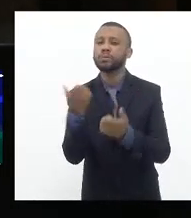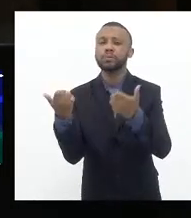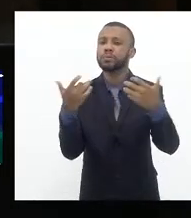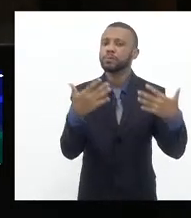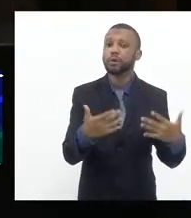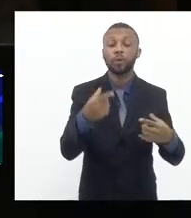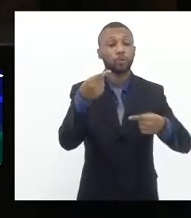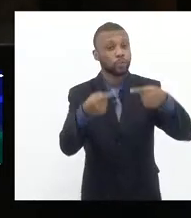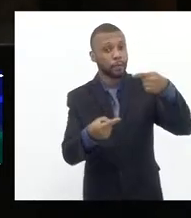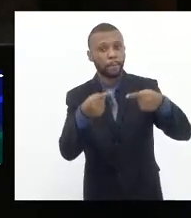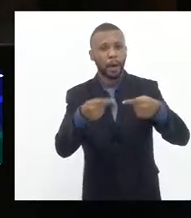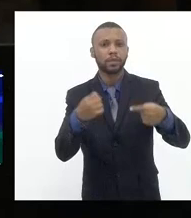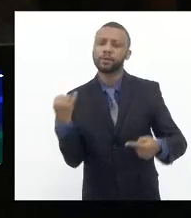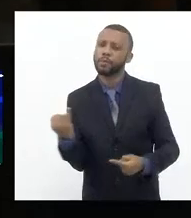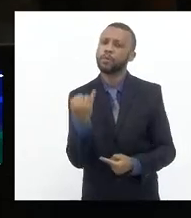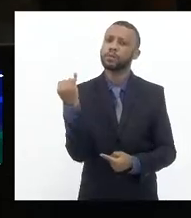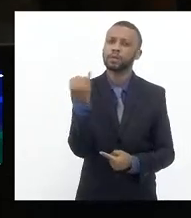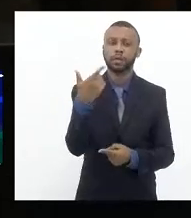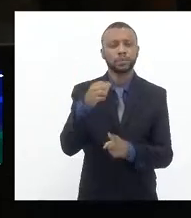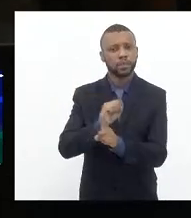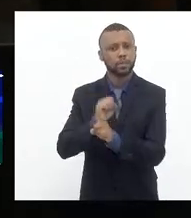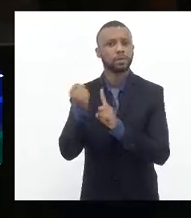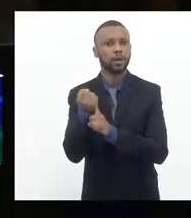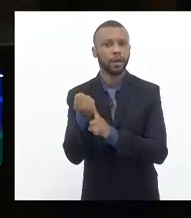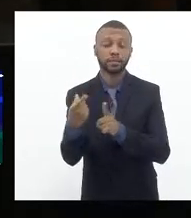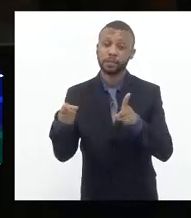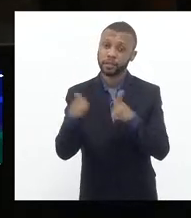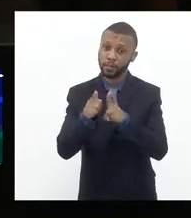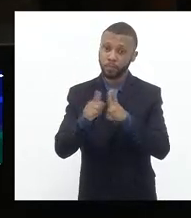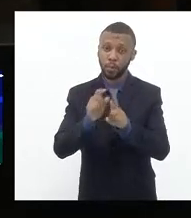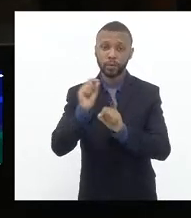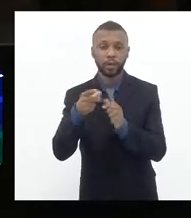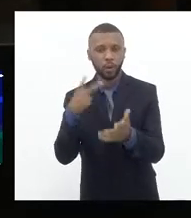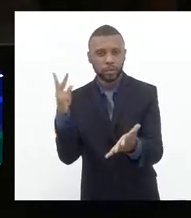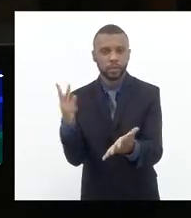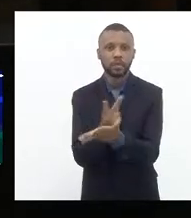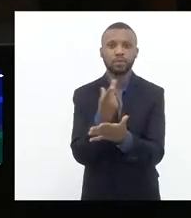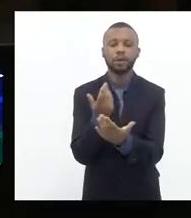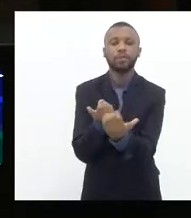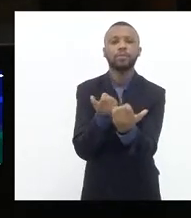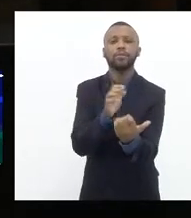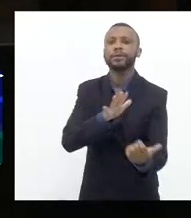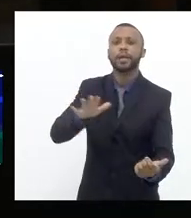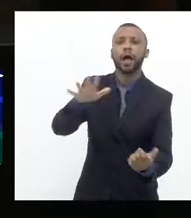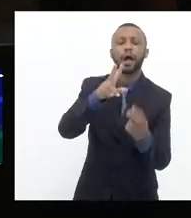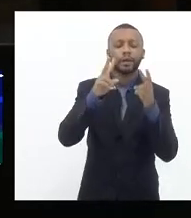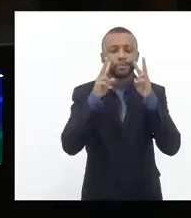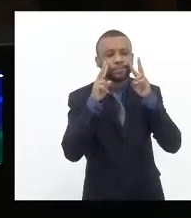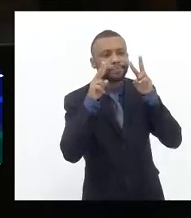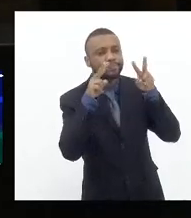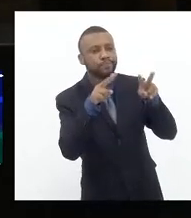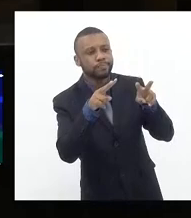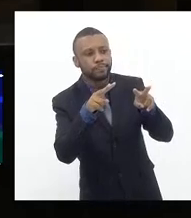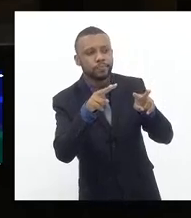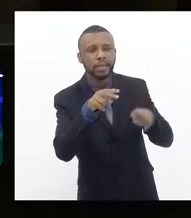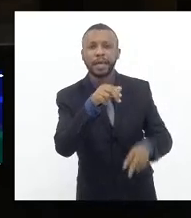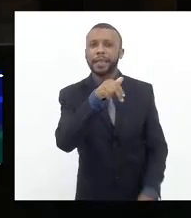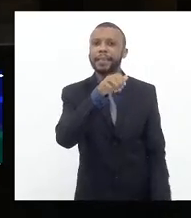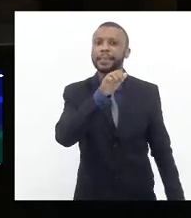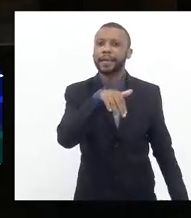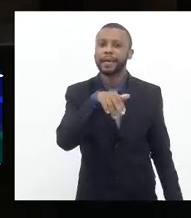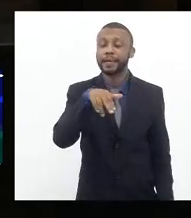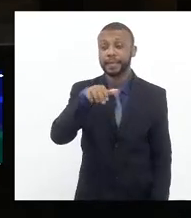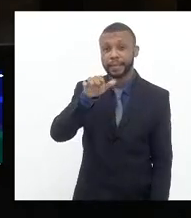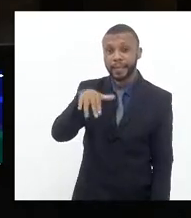na sociedade hoje. Para além do que tem ocorrido com a nossa juventude em geral, que é reconhecida como neném, nem trabalha e nem